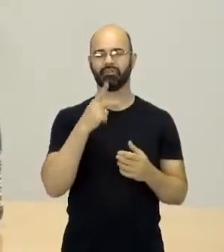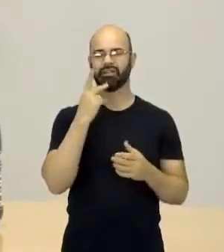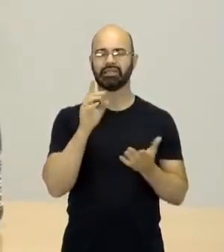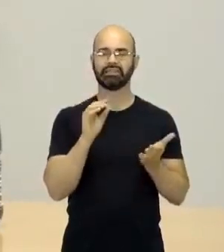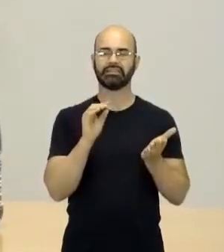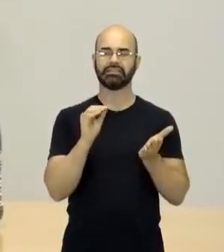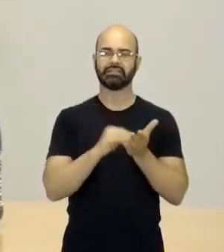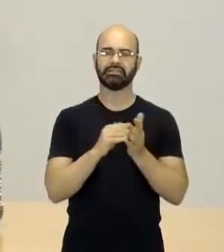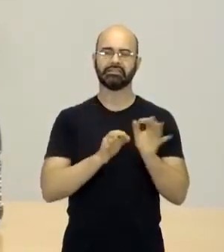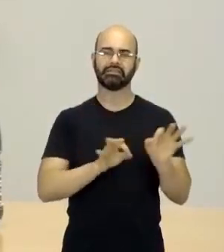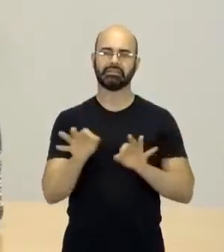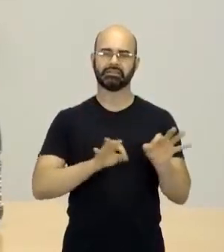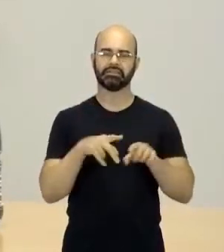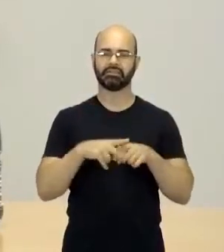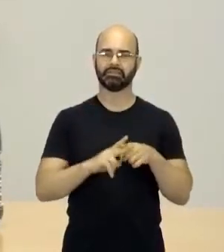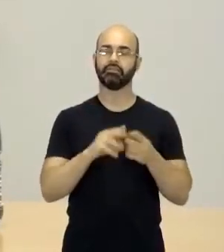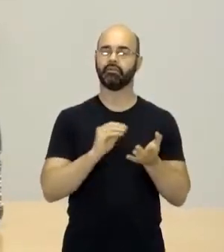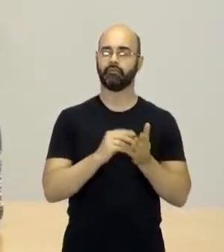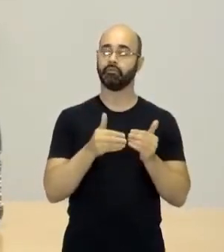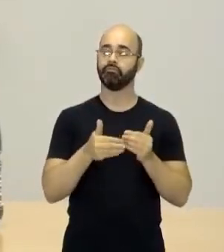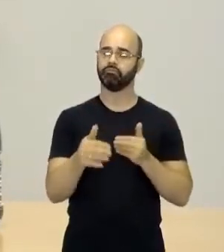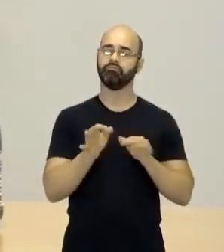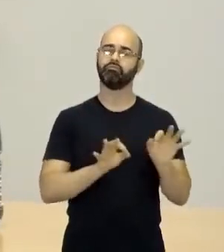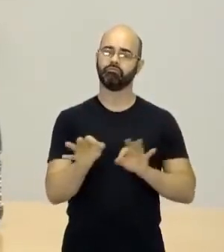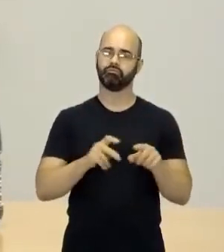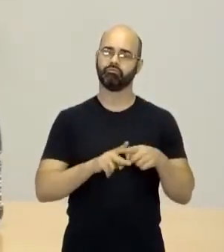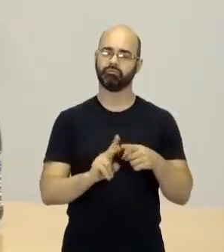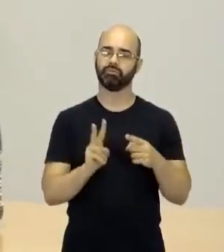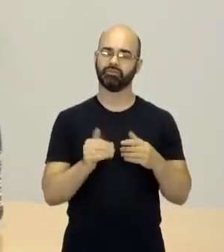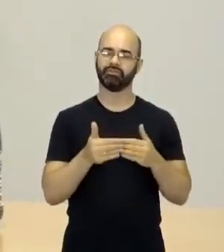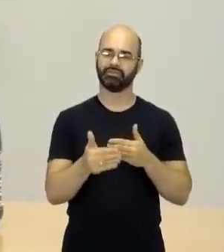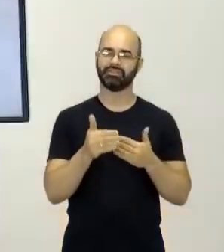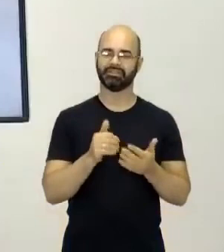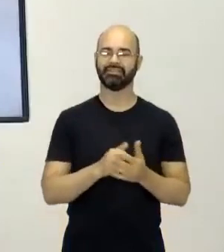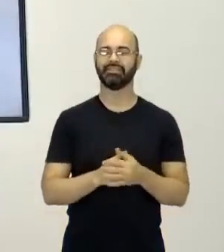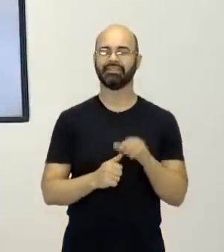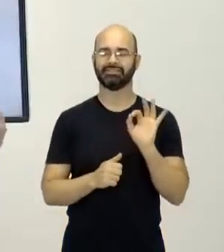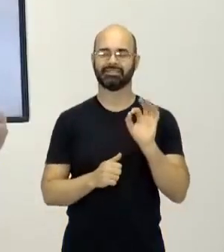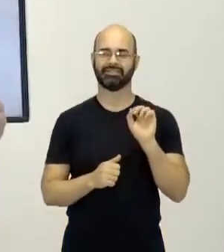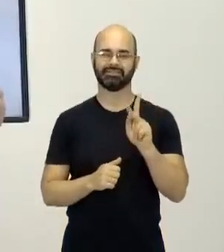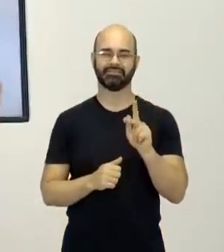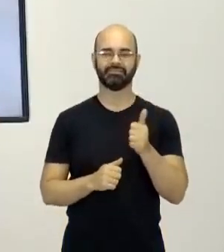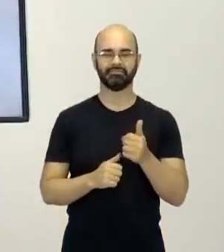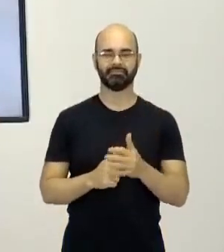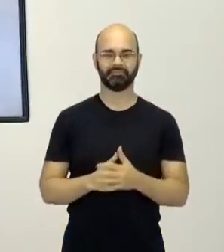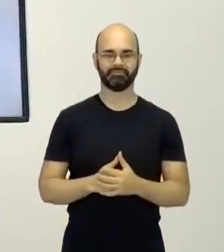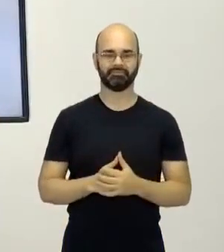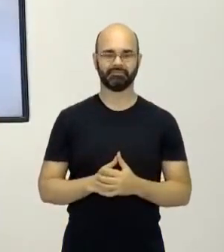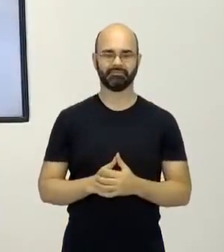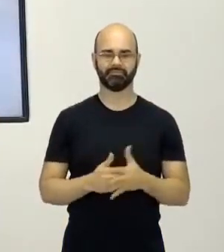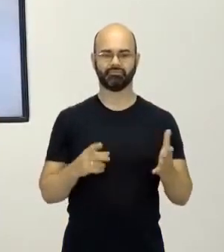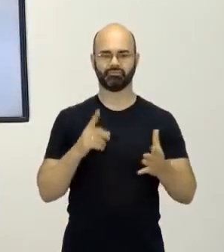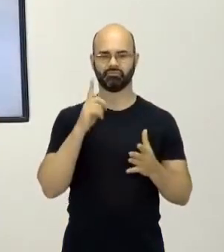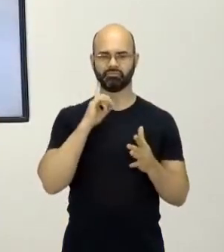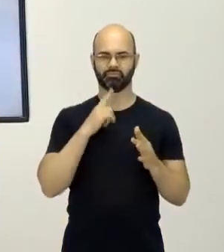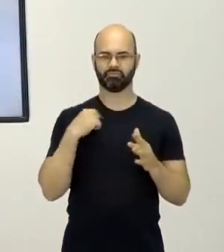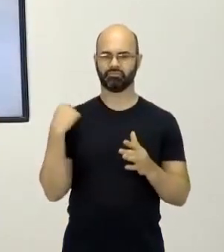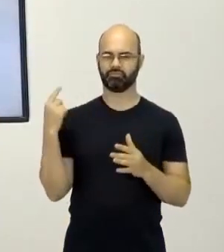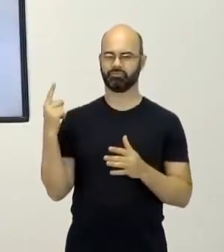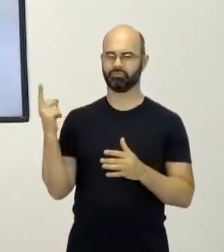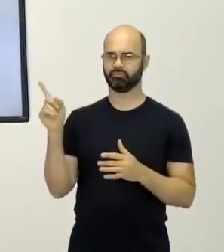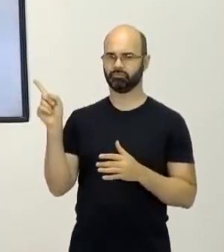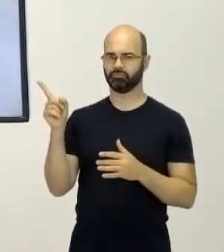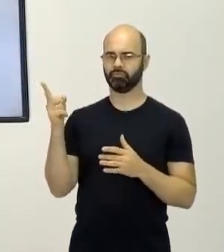logo vai estabilizar, tá certo? Aguarde um pouquinho, que eu acho que vai dar tudo certo. Beleza. Então hoje, né, então essa é uma ideia que nós trabalhamos ontem,